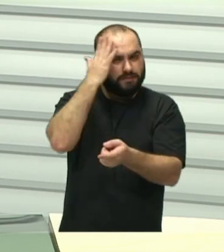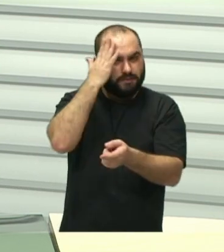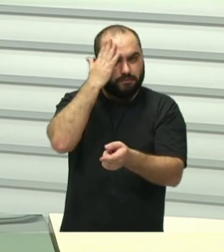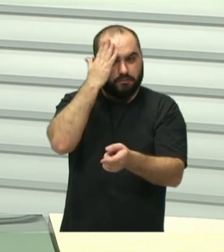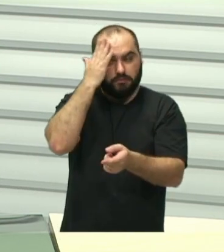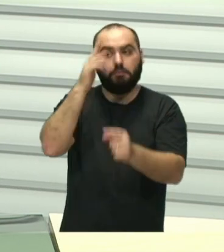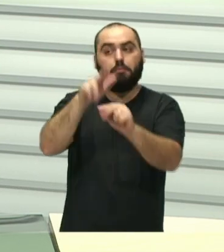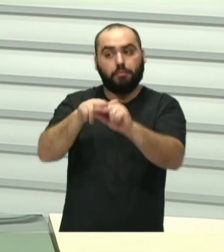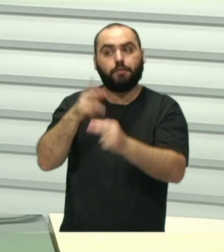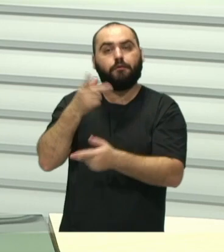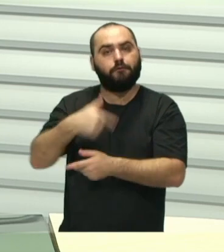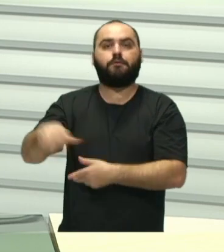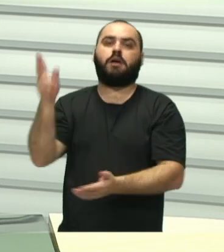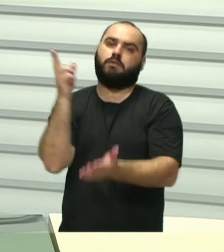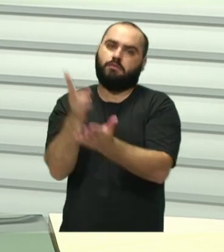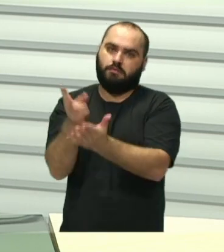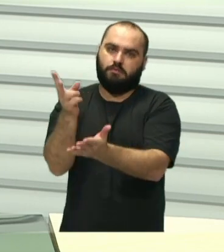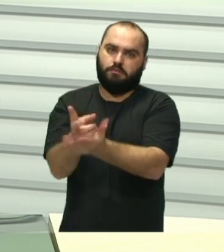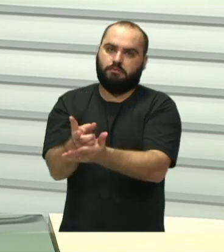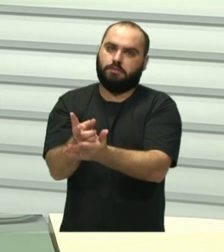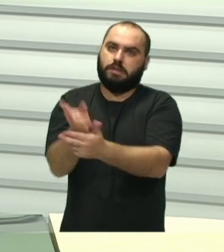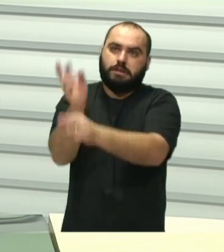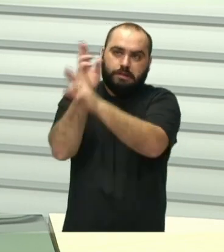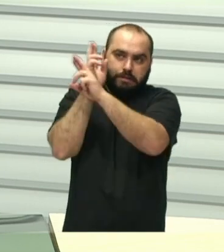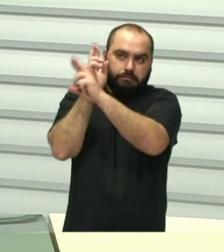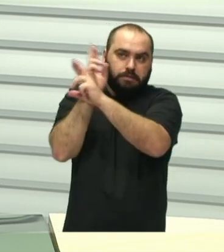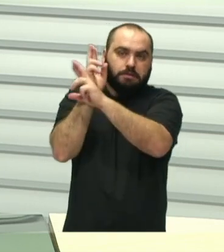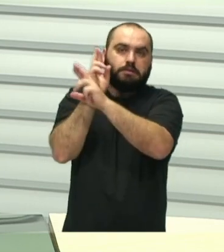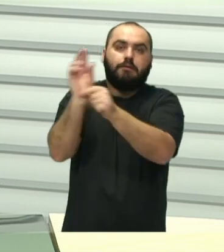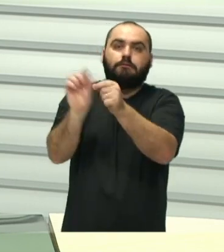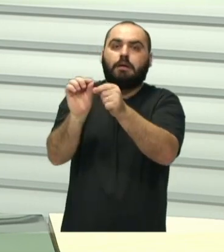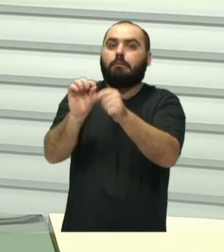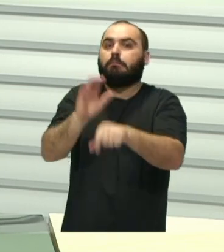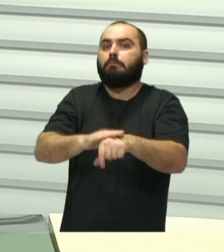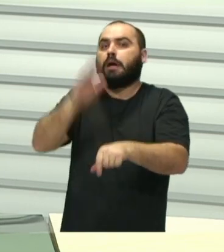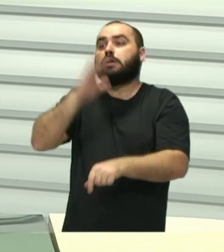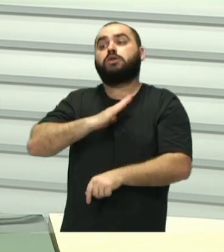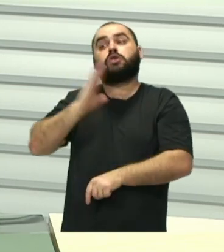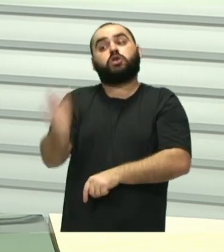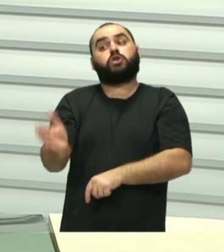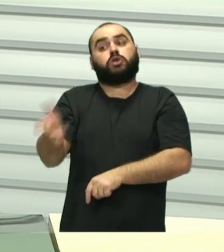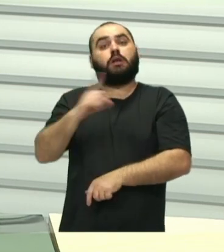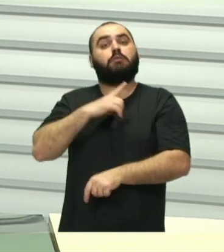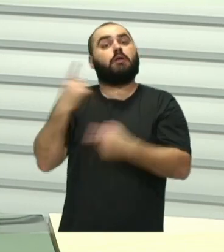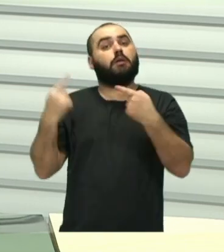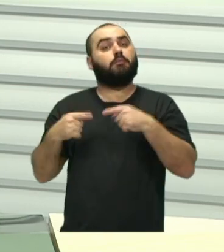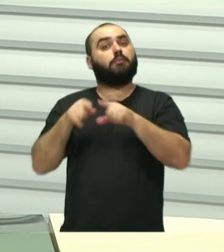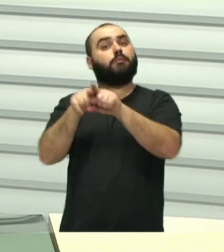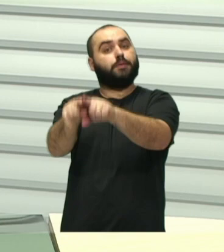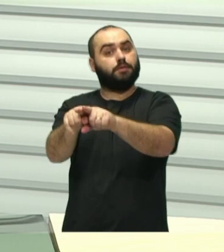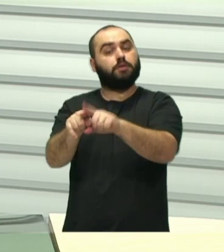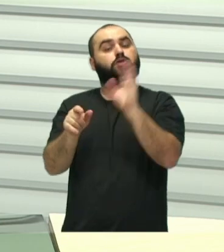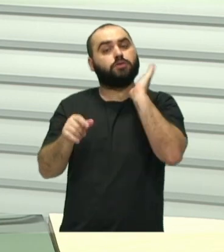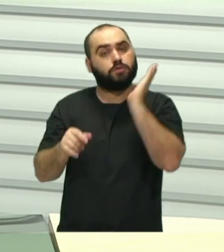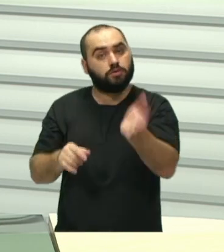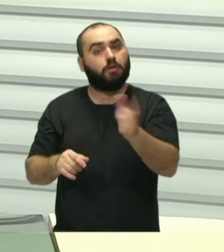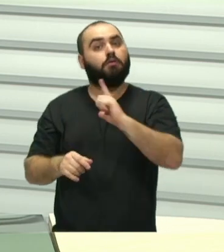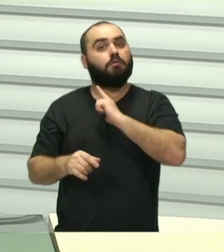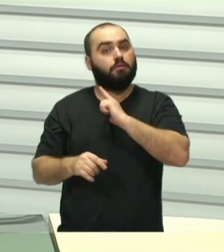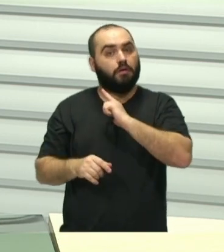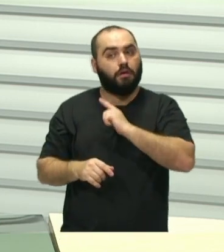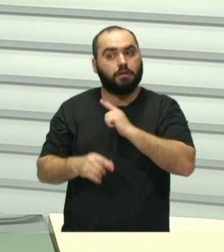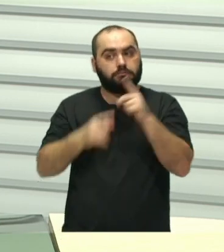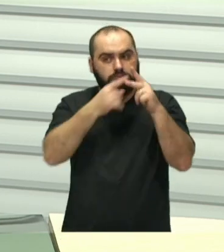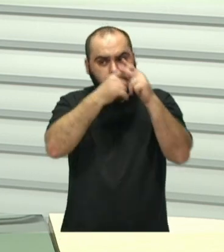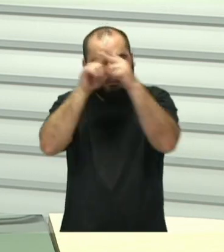vão continuar e Esperamos que eles é muitas outras mas já temos outras parcerias os convênios outras é que tá sendo já